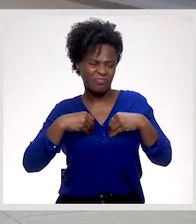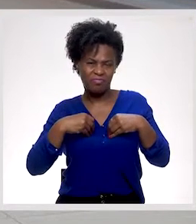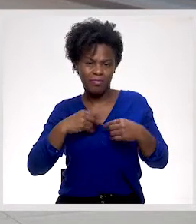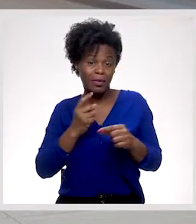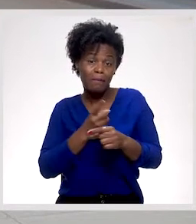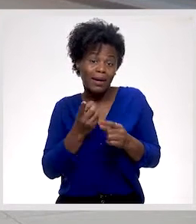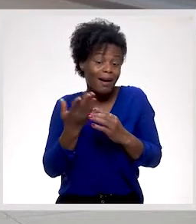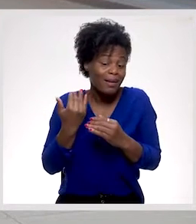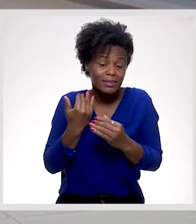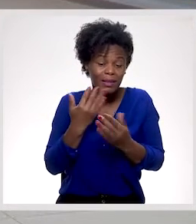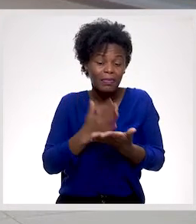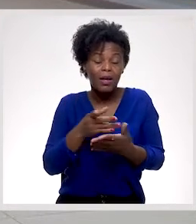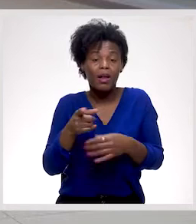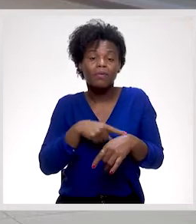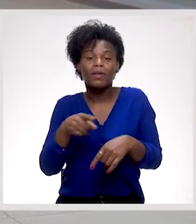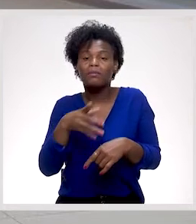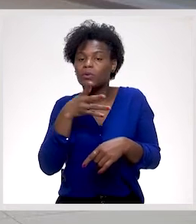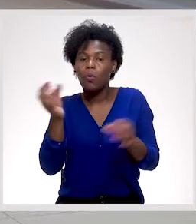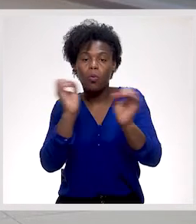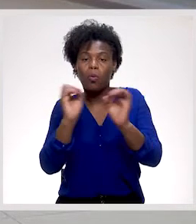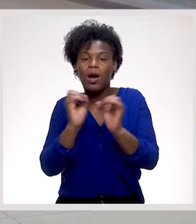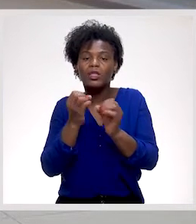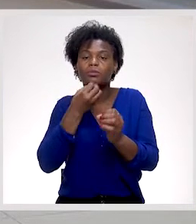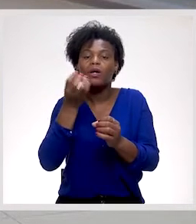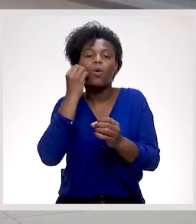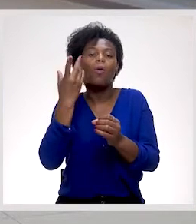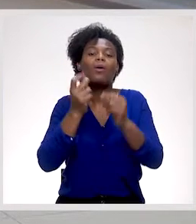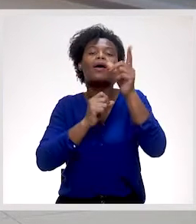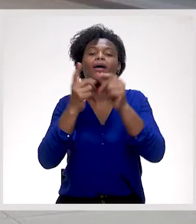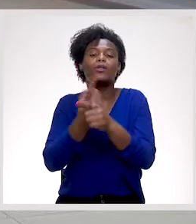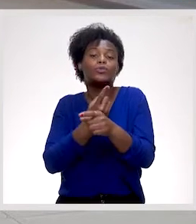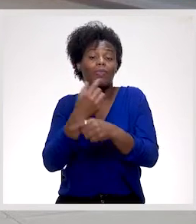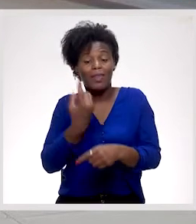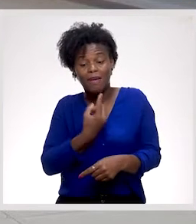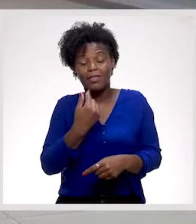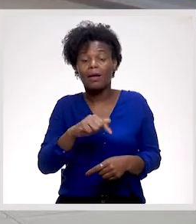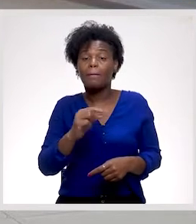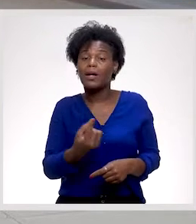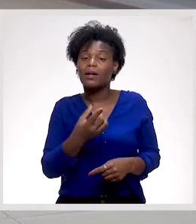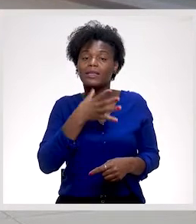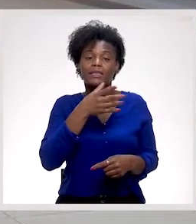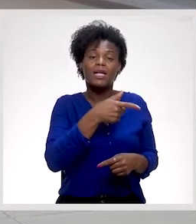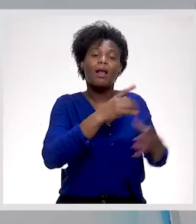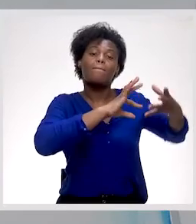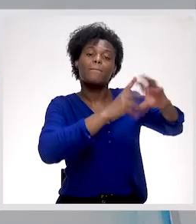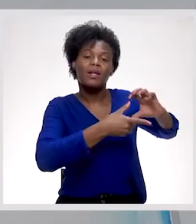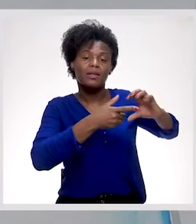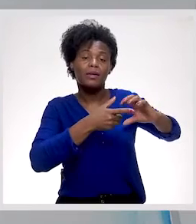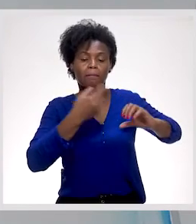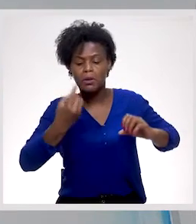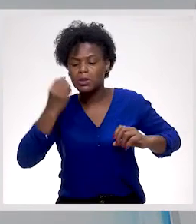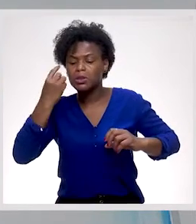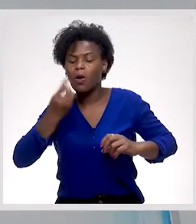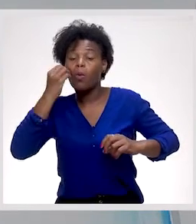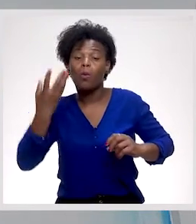definição clara das características que um astro devia ter para ser considerado um planeta. Então, a